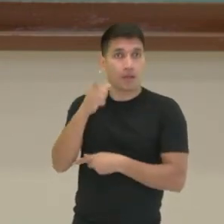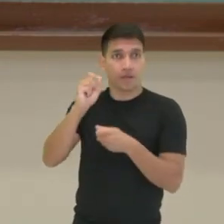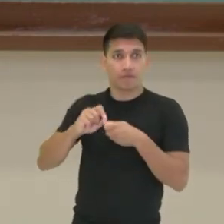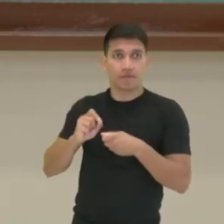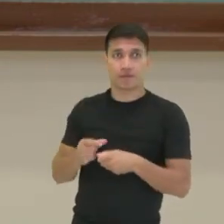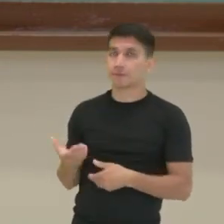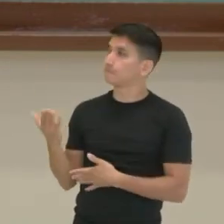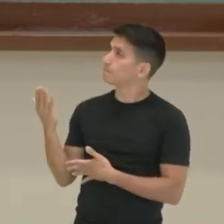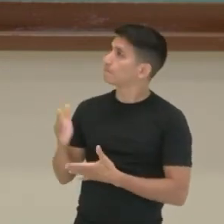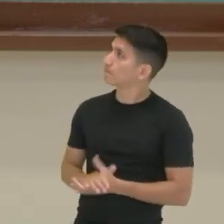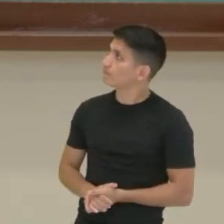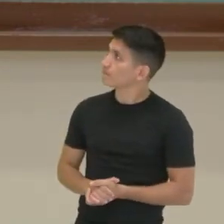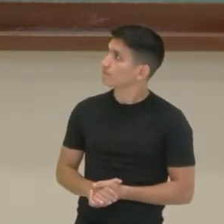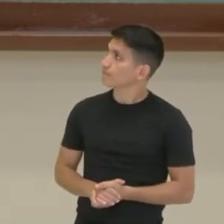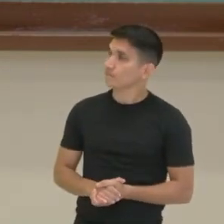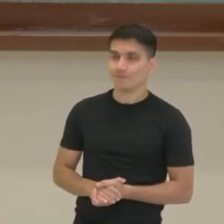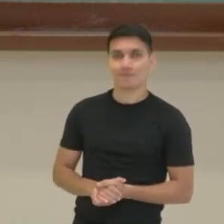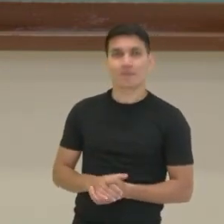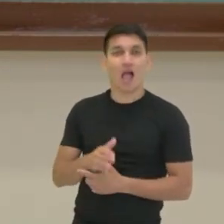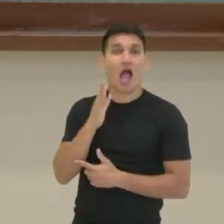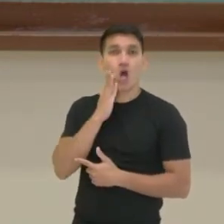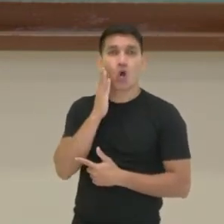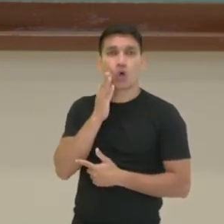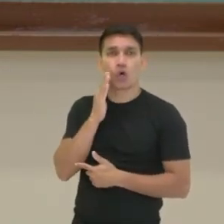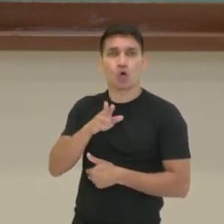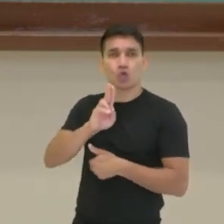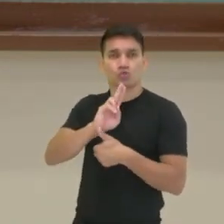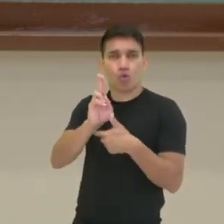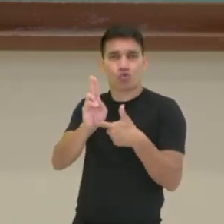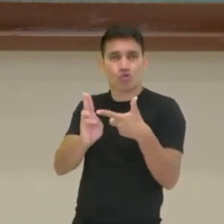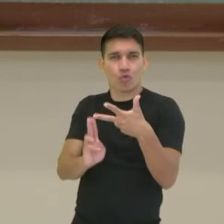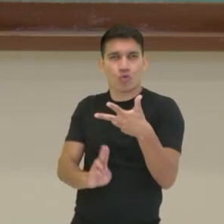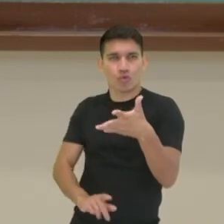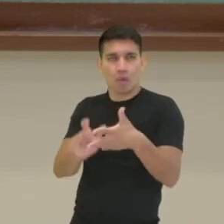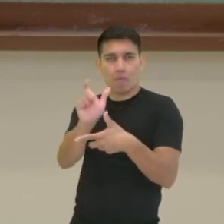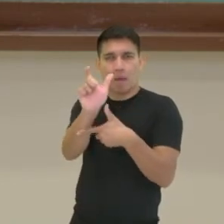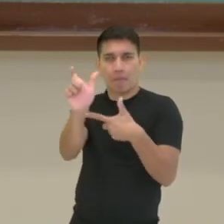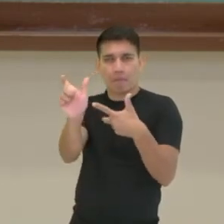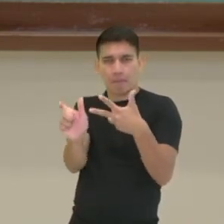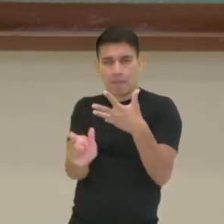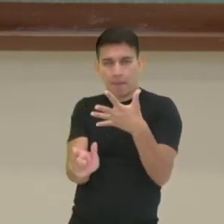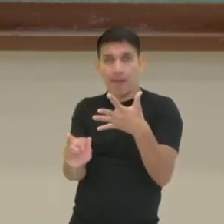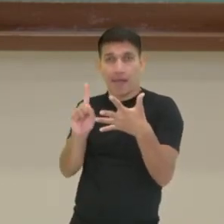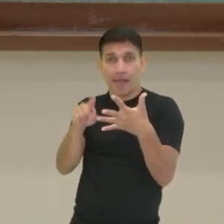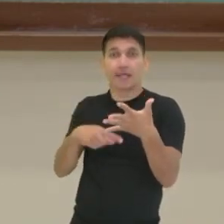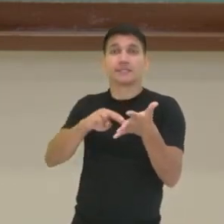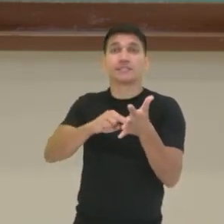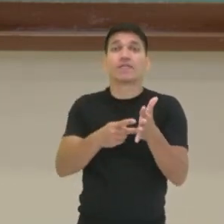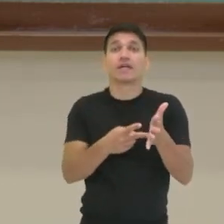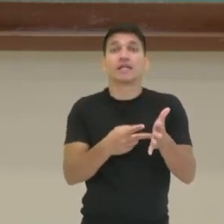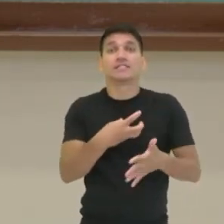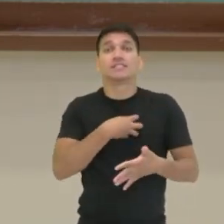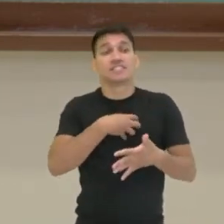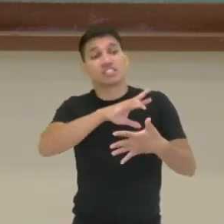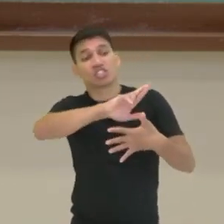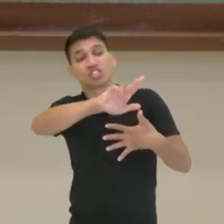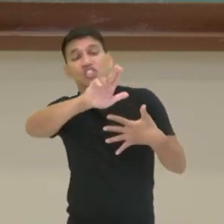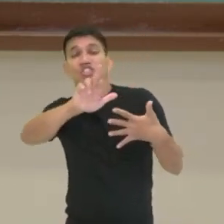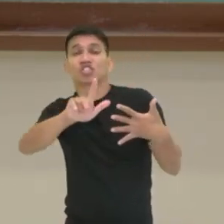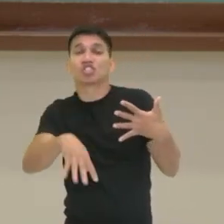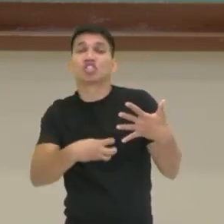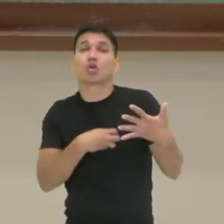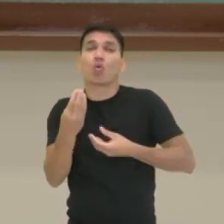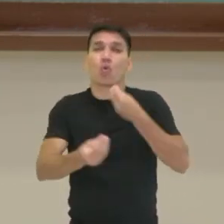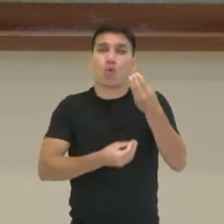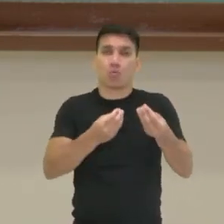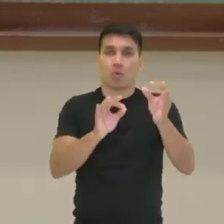5 possibilidades de classificação, então são 5 ideias, 5 sentidos diferentes. Nós